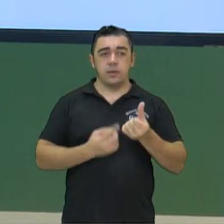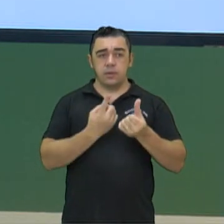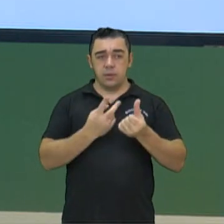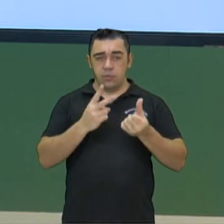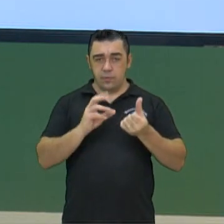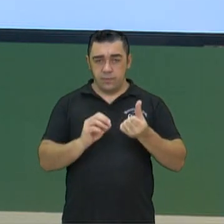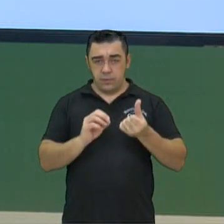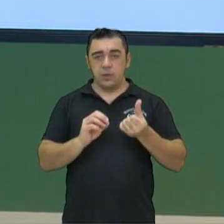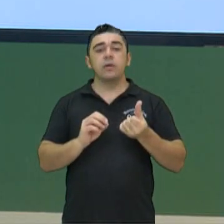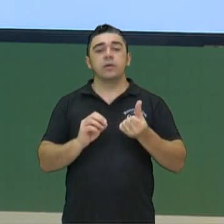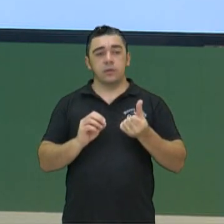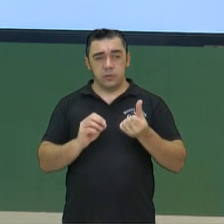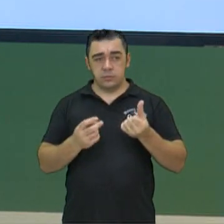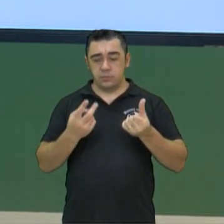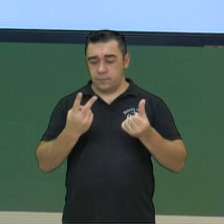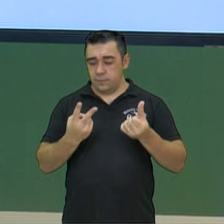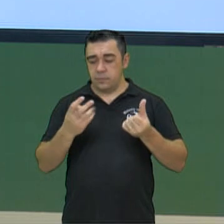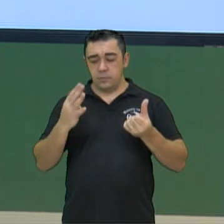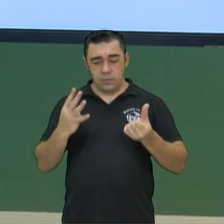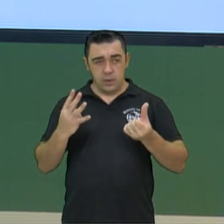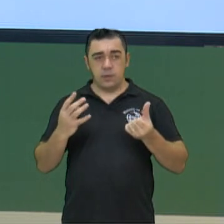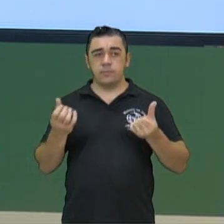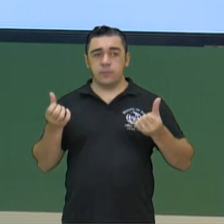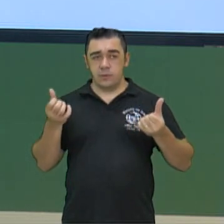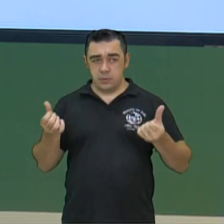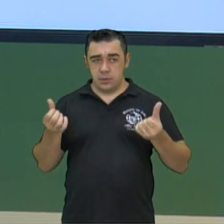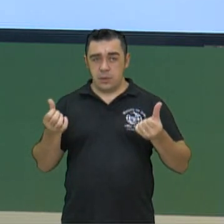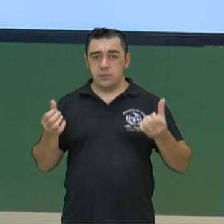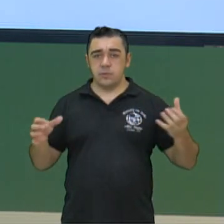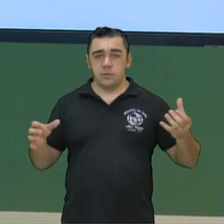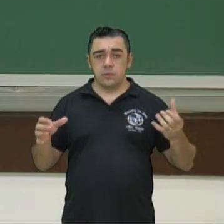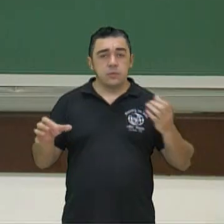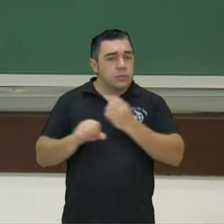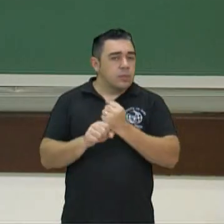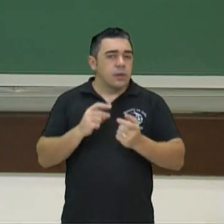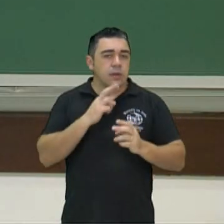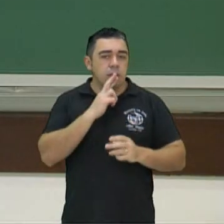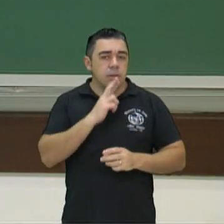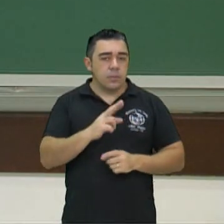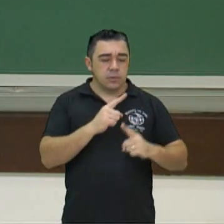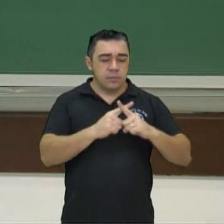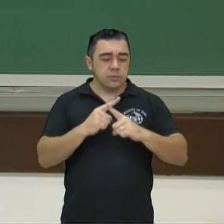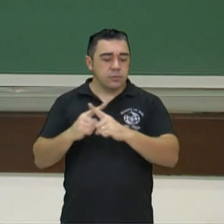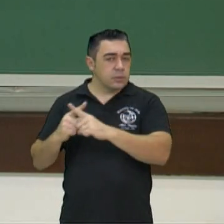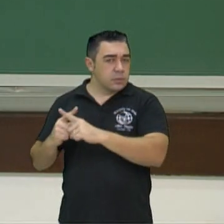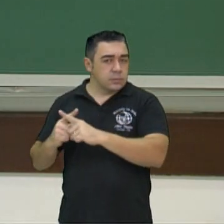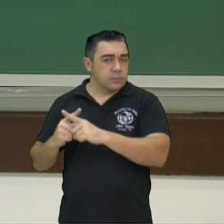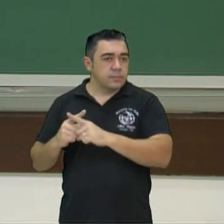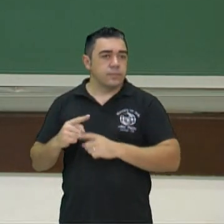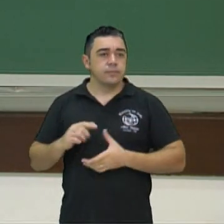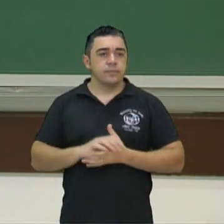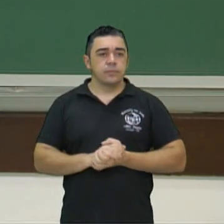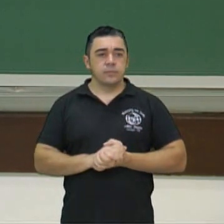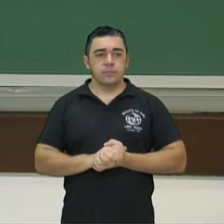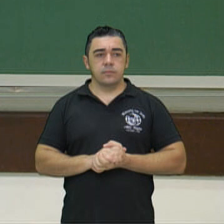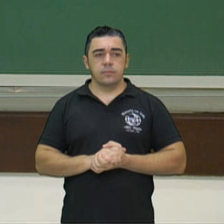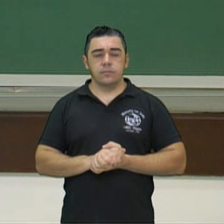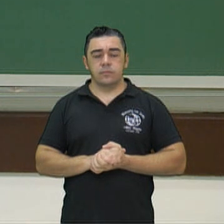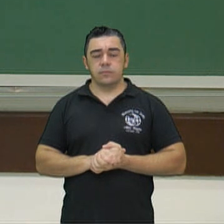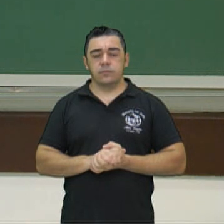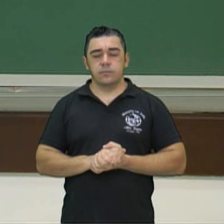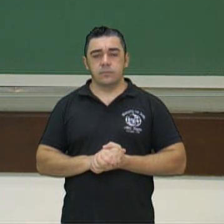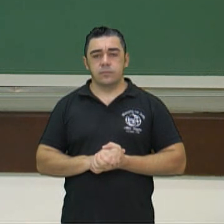5, a permutação do 4 e a permutação do 3 vai nos resultar em 6,